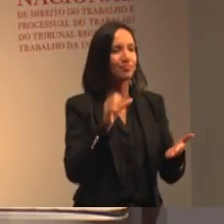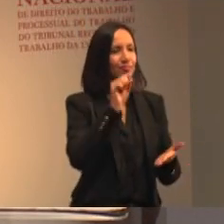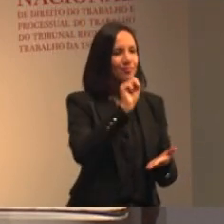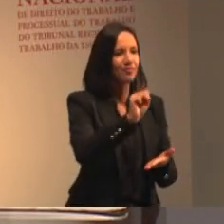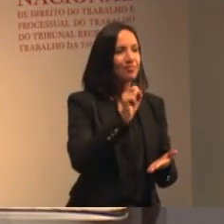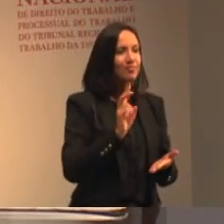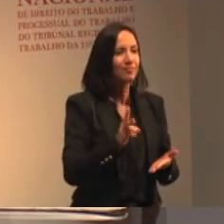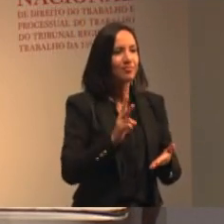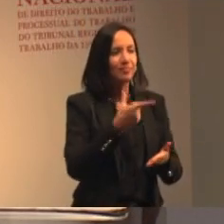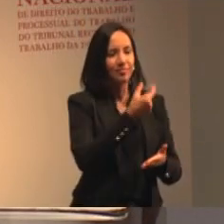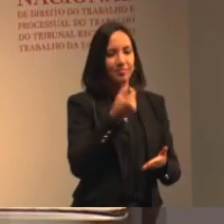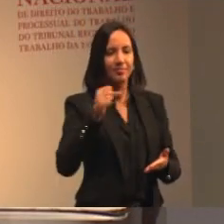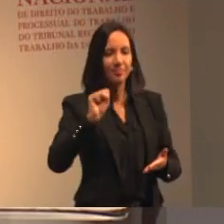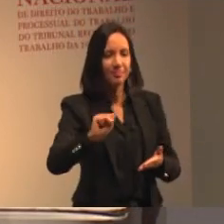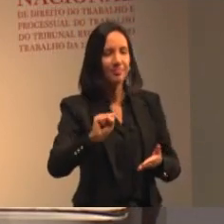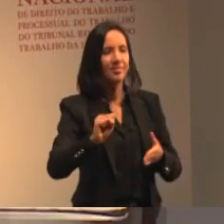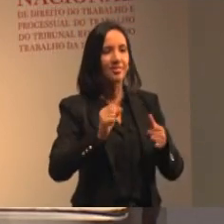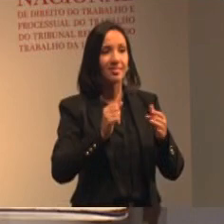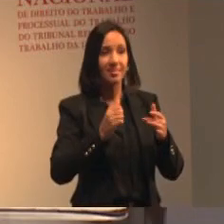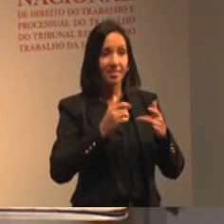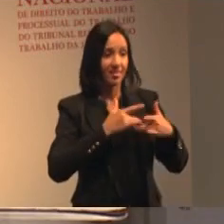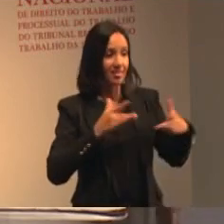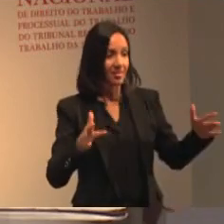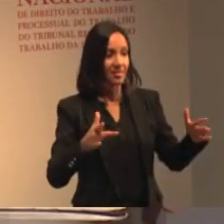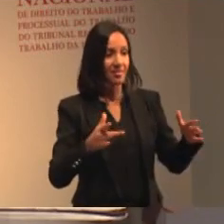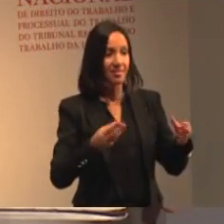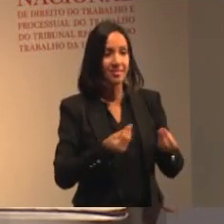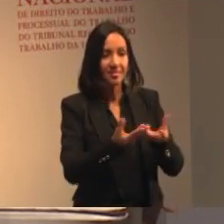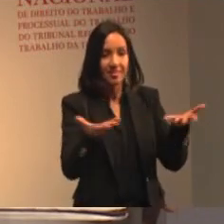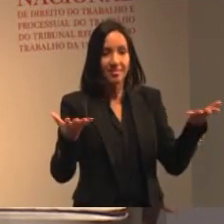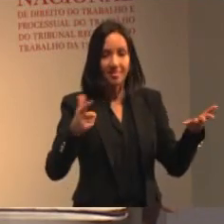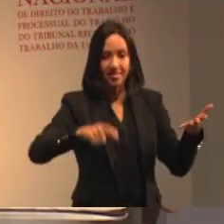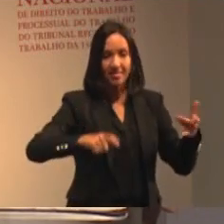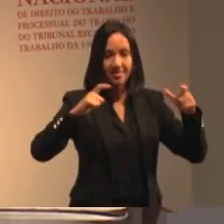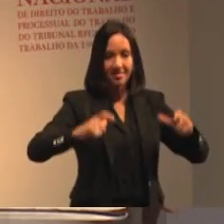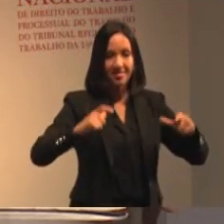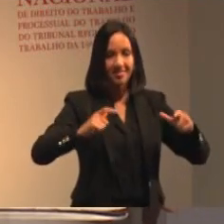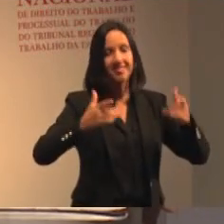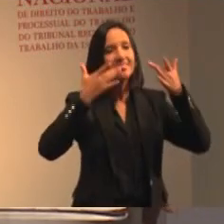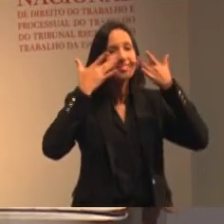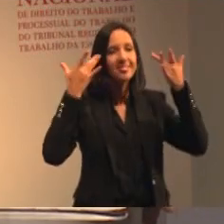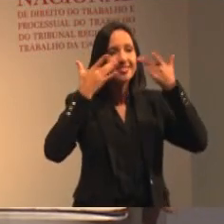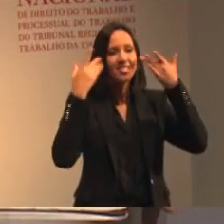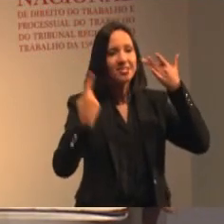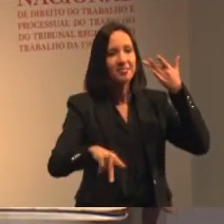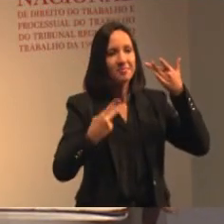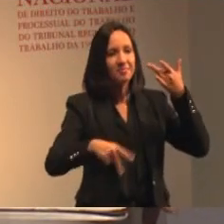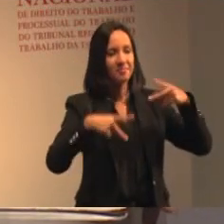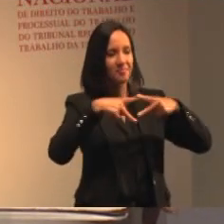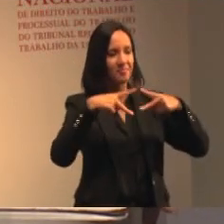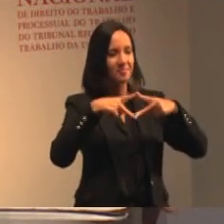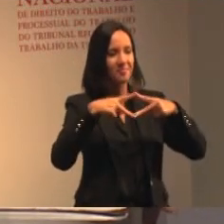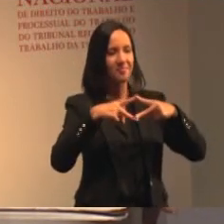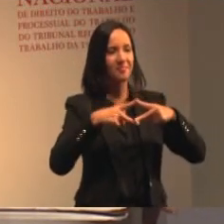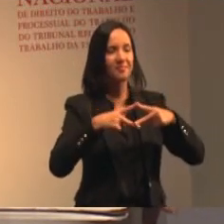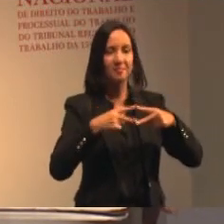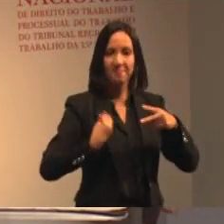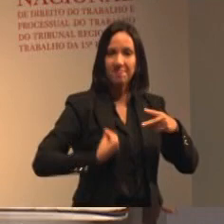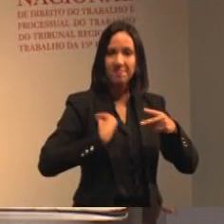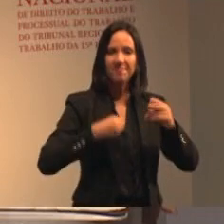cede este magnífico espaço do Teatro Municipal para a realização do